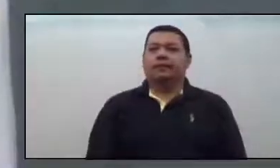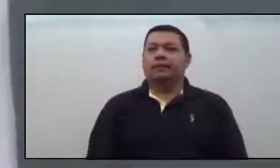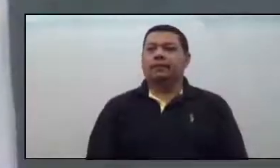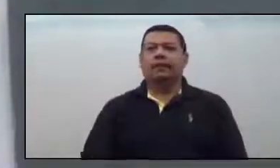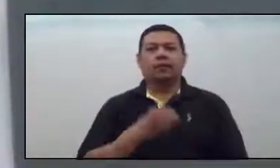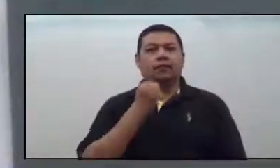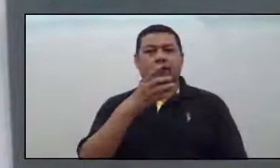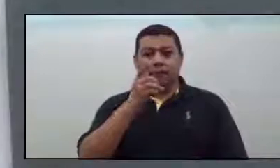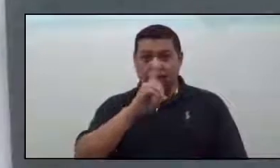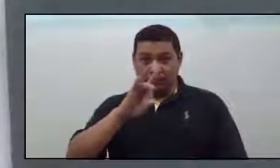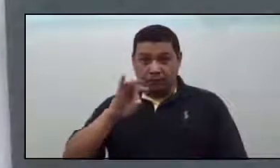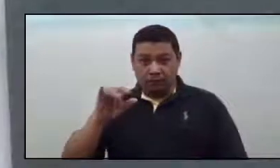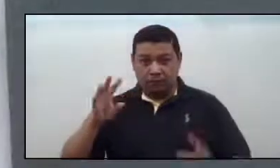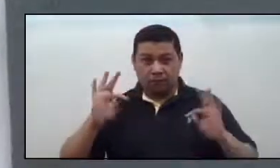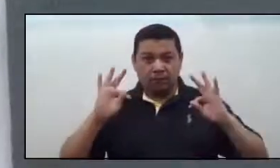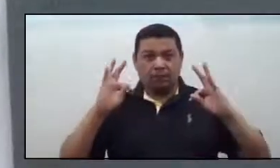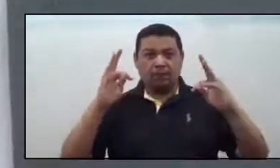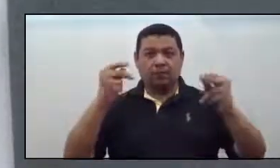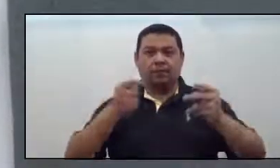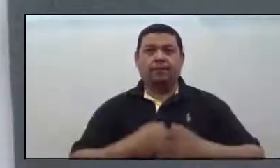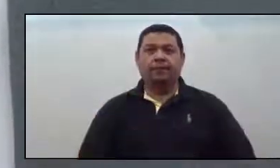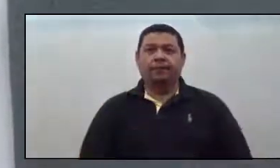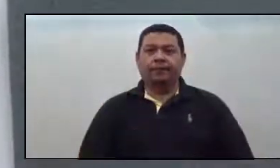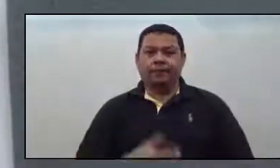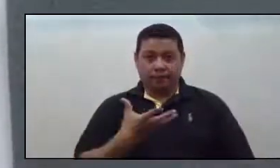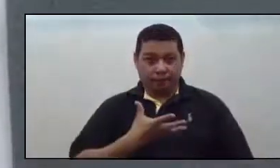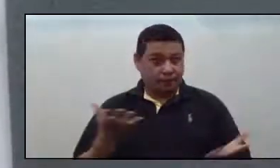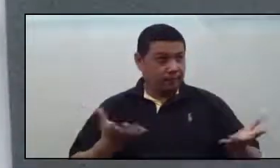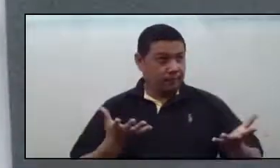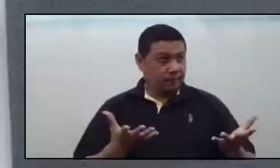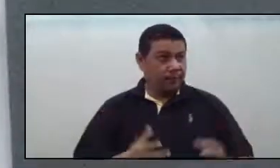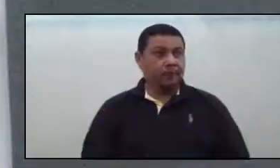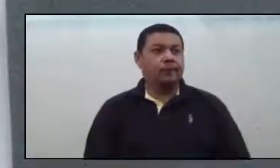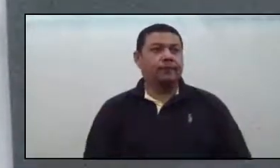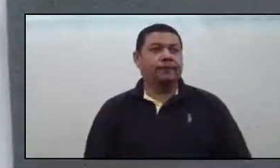Bom dia a todos. Quero aqui cumprimentar